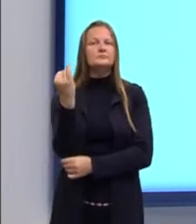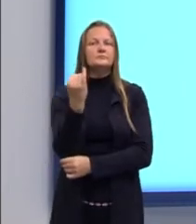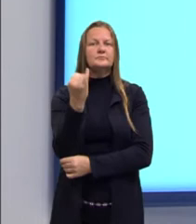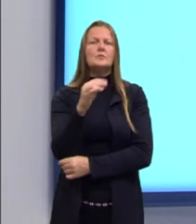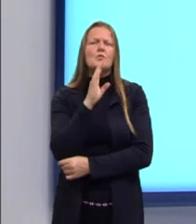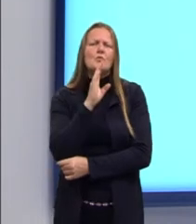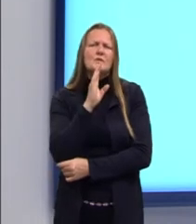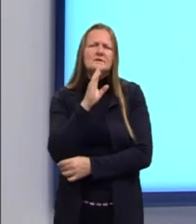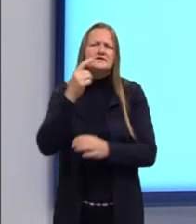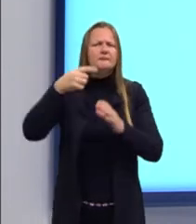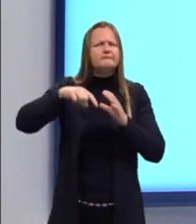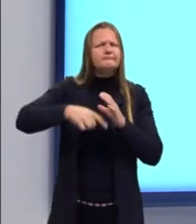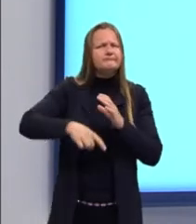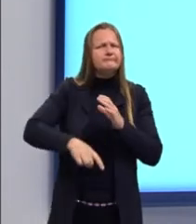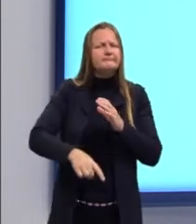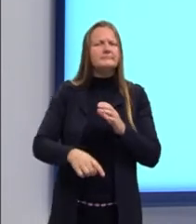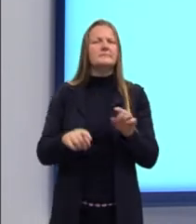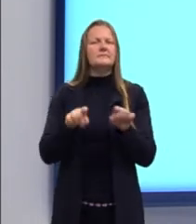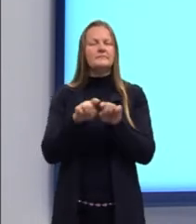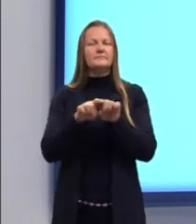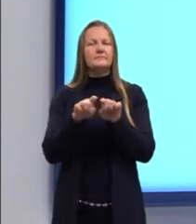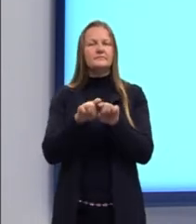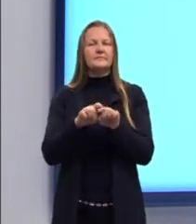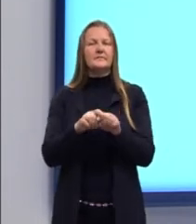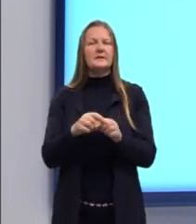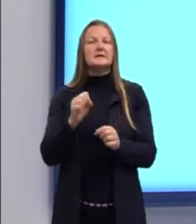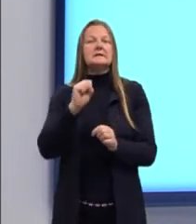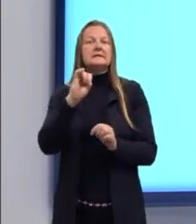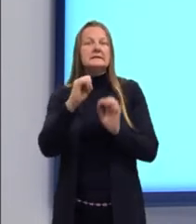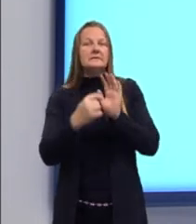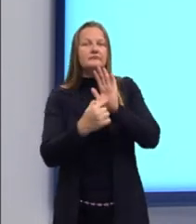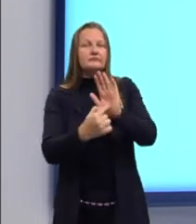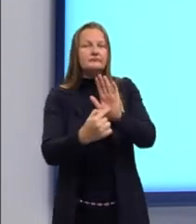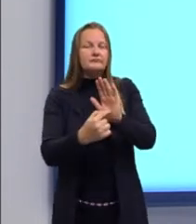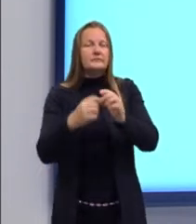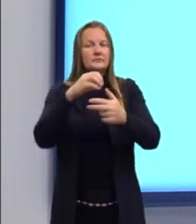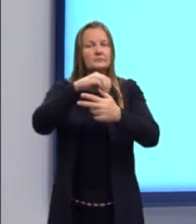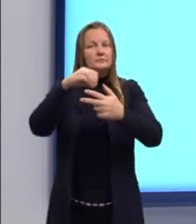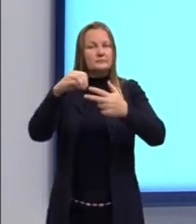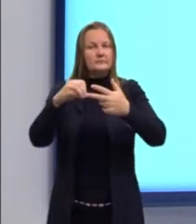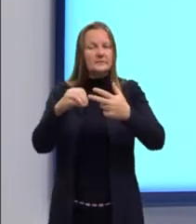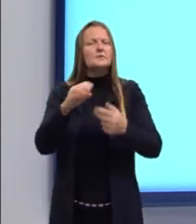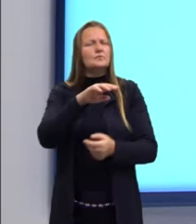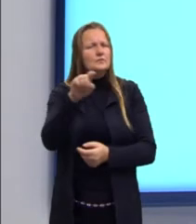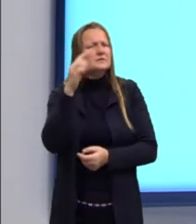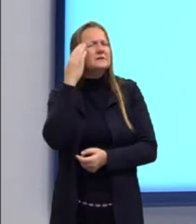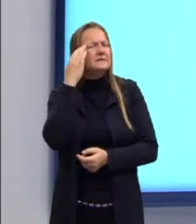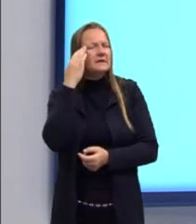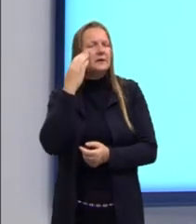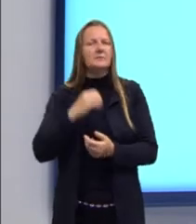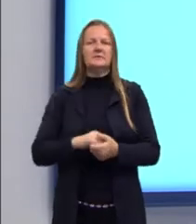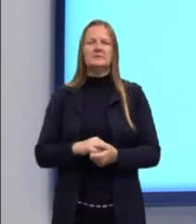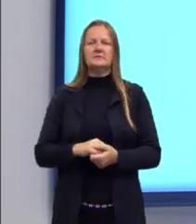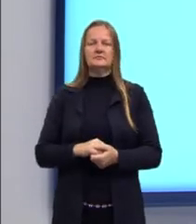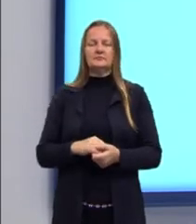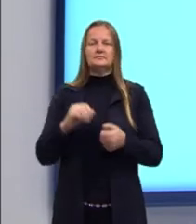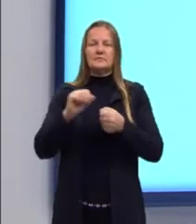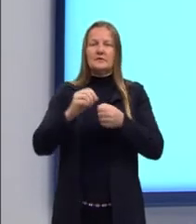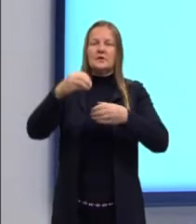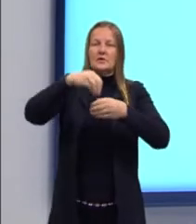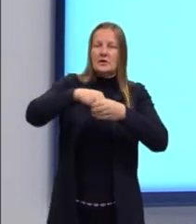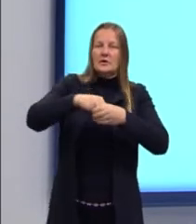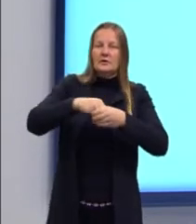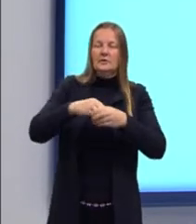da gente conhecer elas né ou então se aparecer em alguma questão nós já sabemos que são né fazem parte